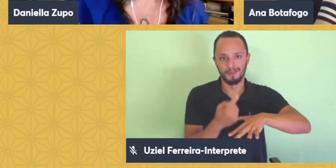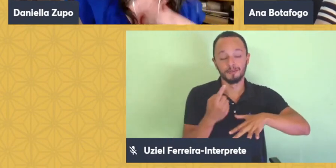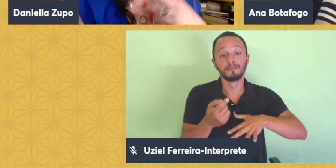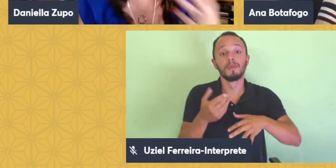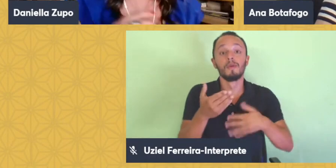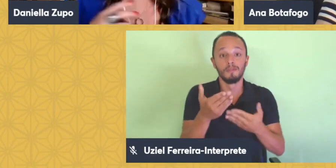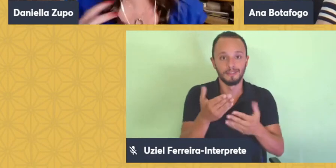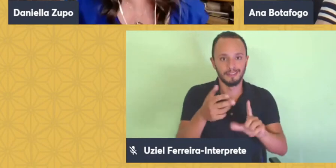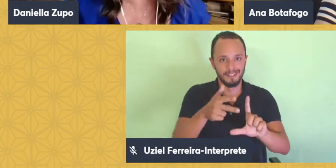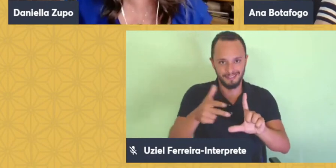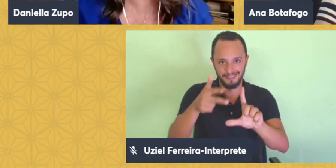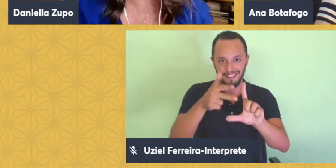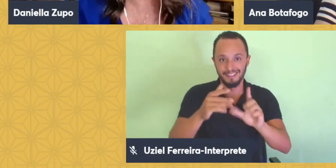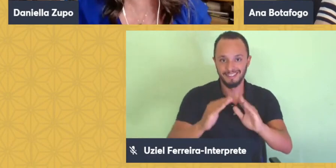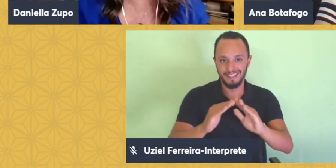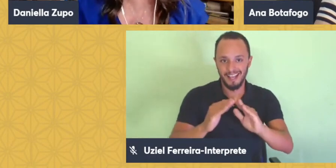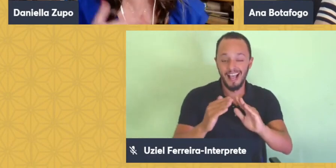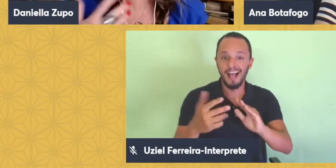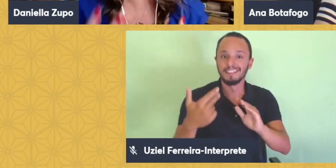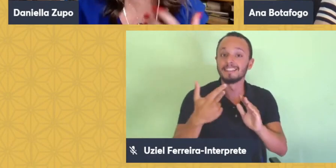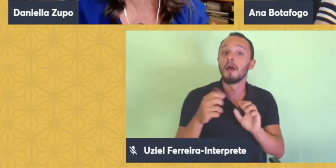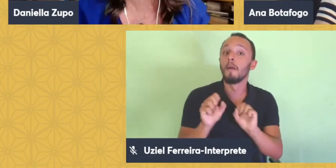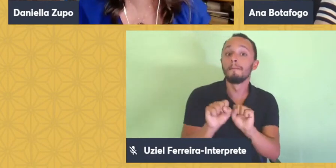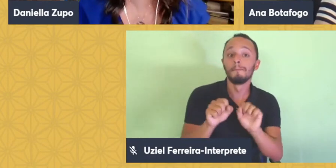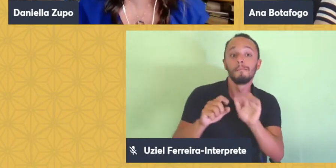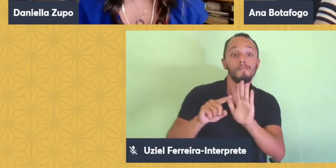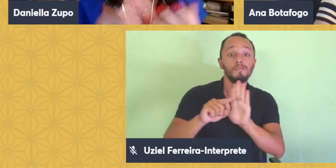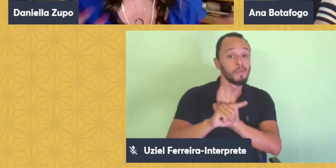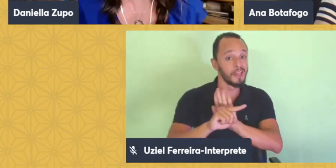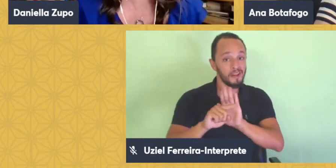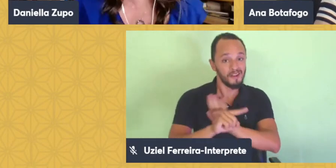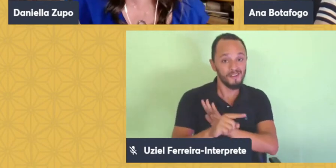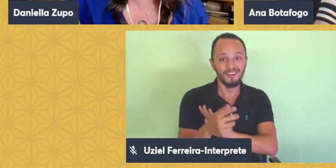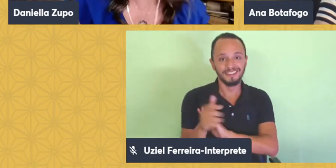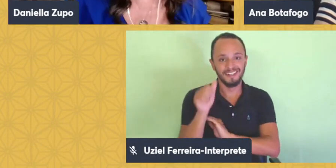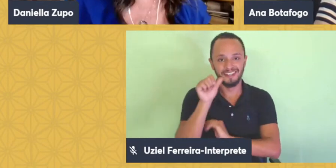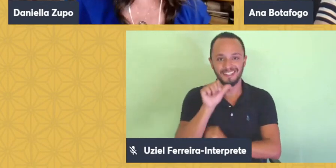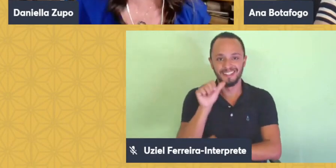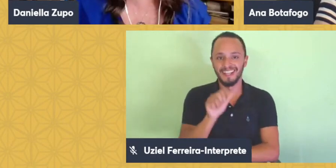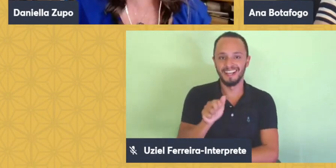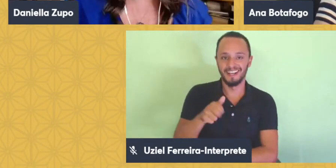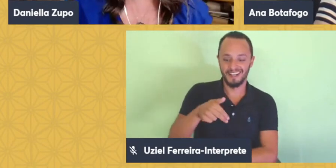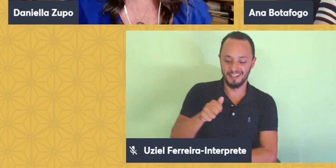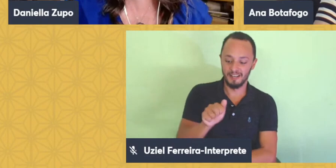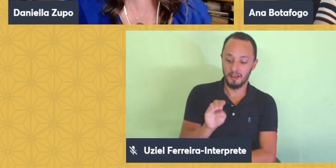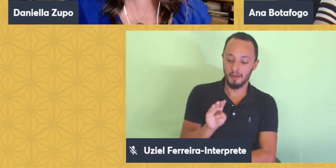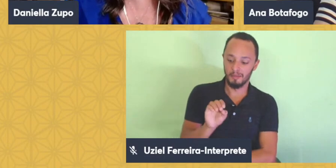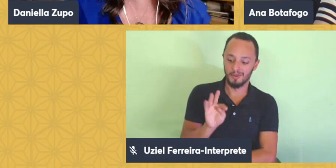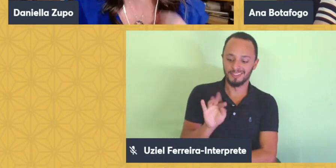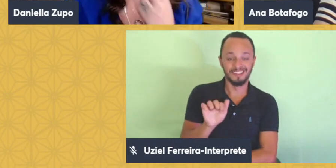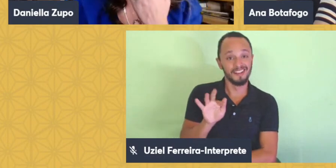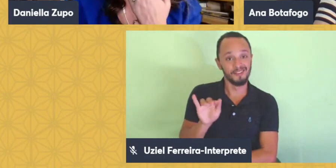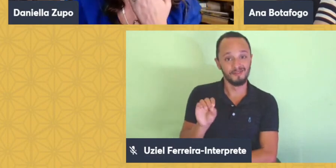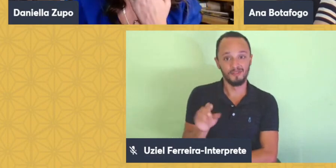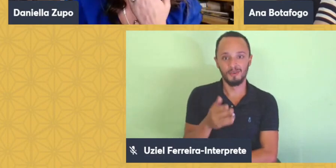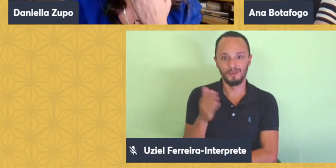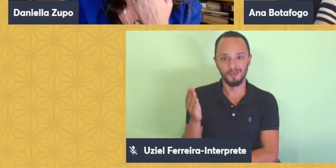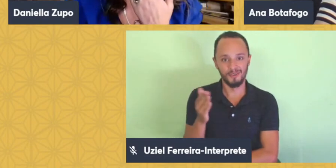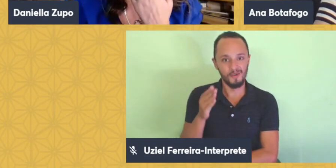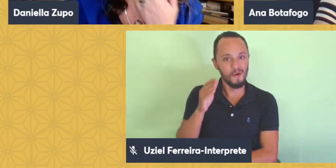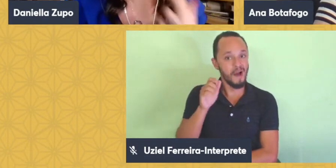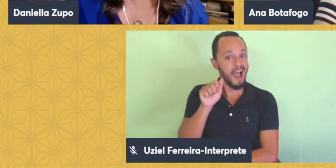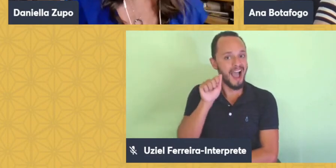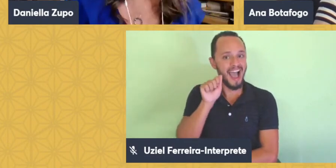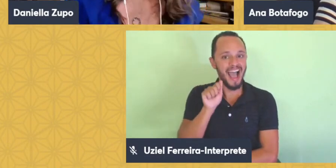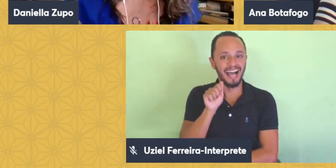chat fazendo perguntas para Ana Botafogo conversando com a gente na medida do possível a gente promete a Anna Vamos responder aqui as questões